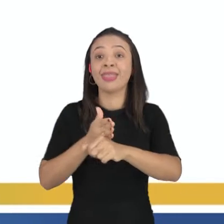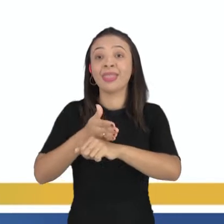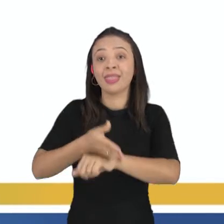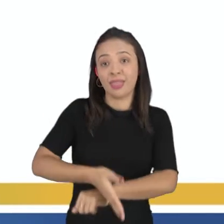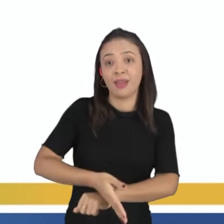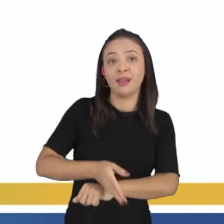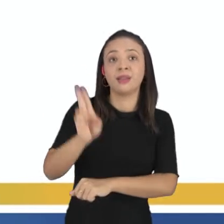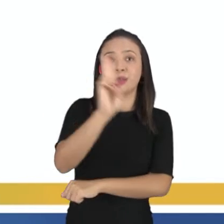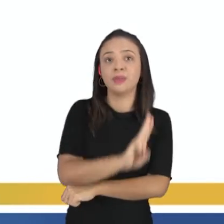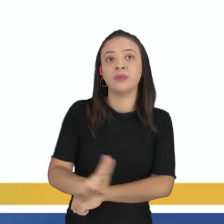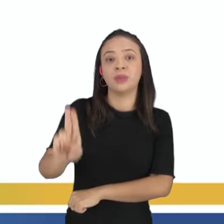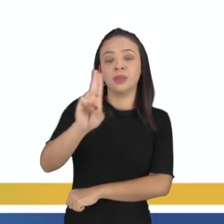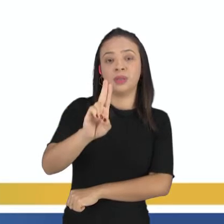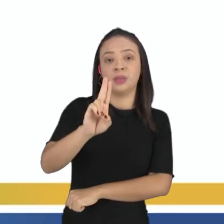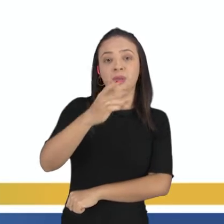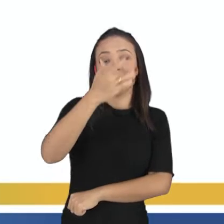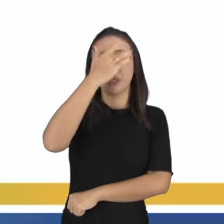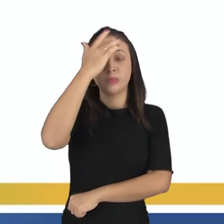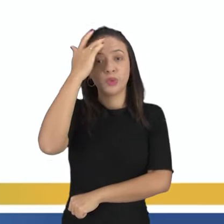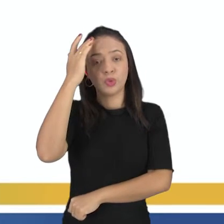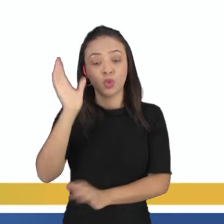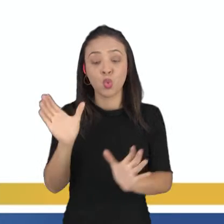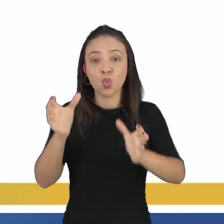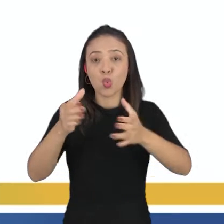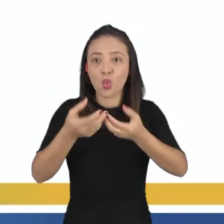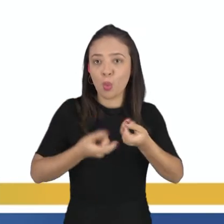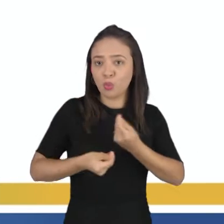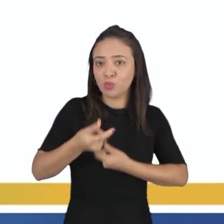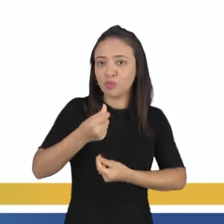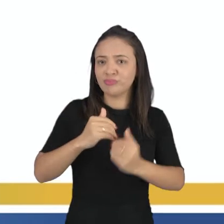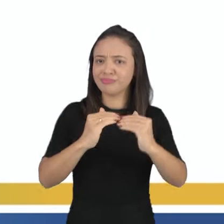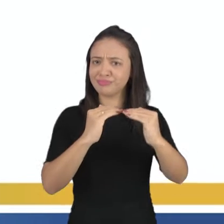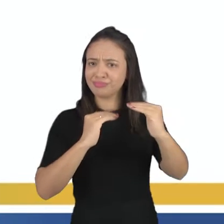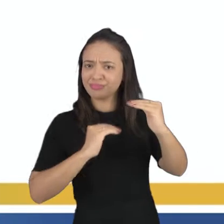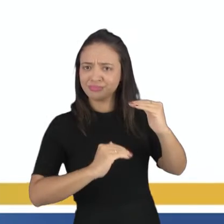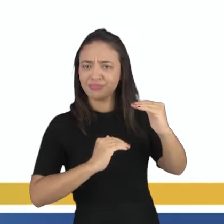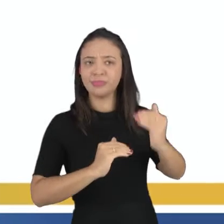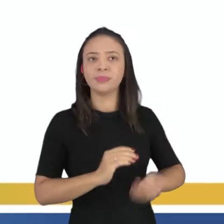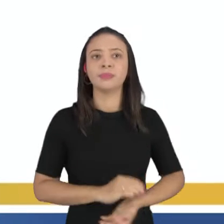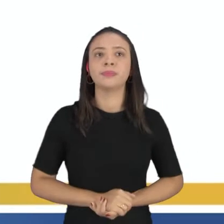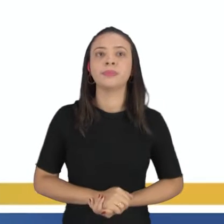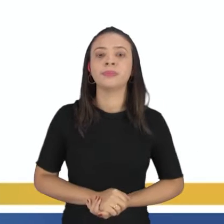classes econômicas menos privilegiadas. Nós temos o primeiro